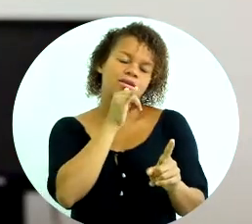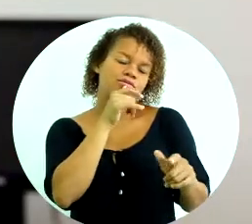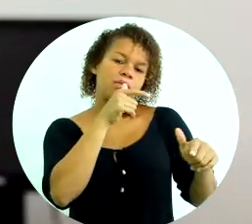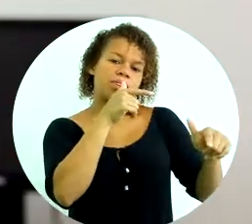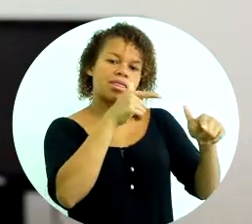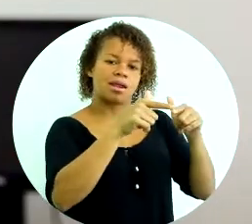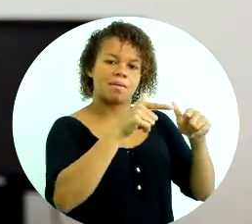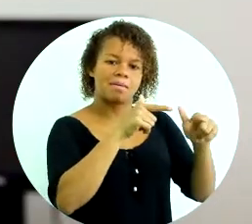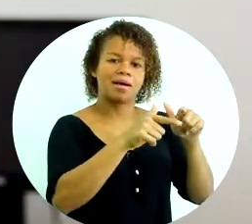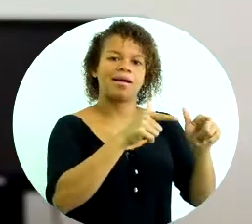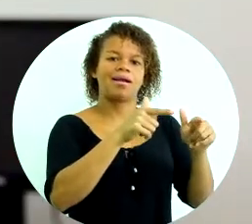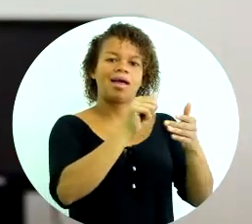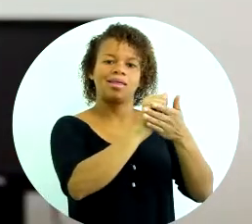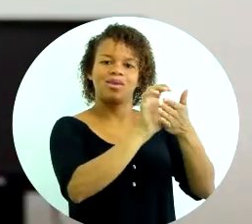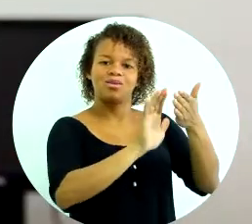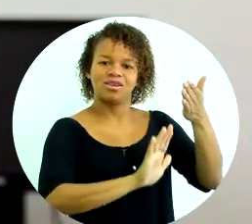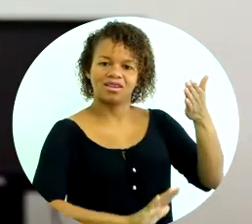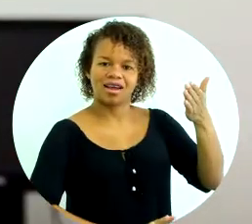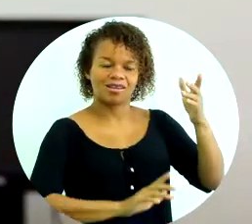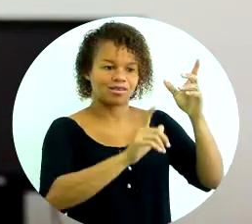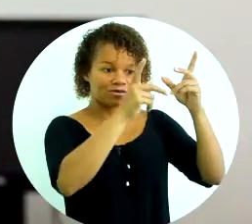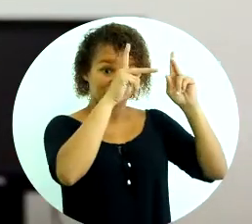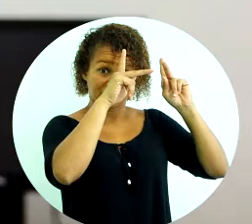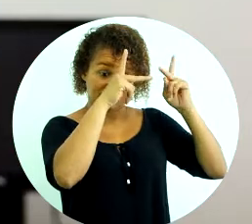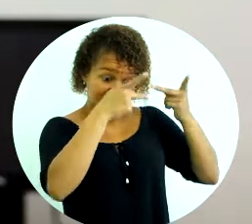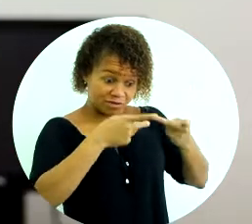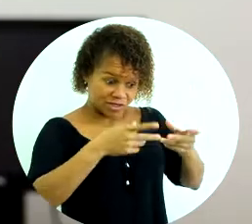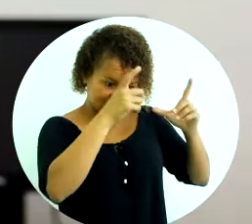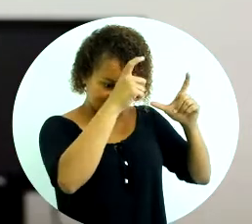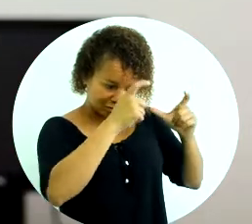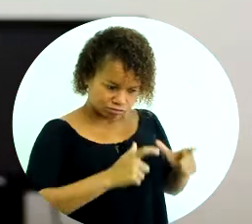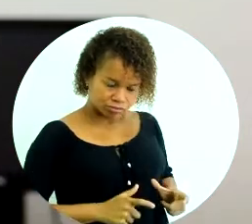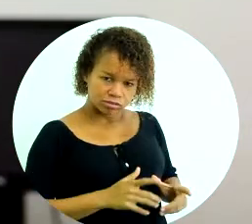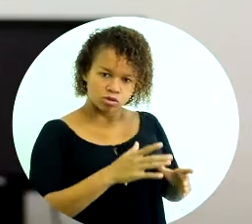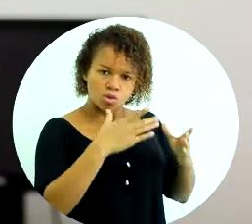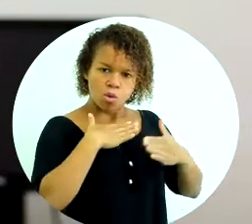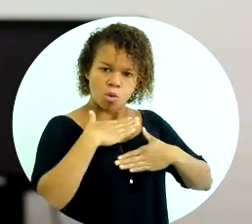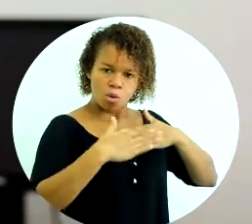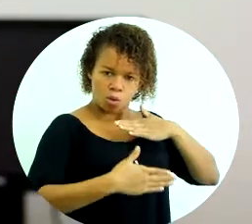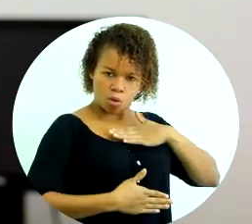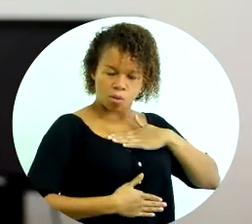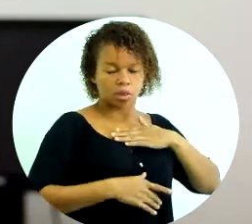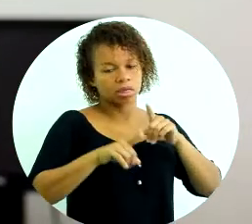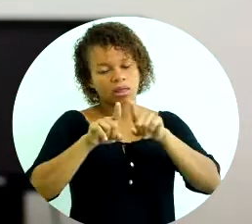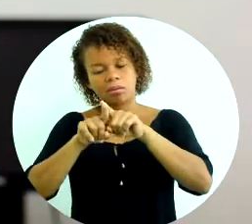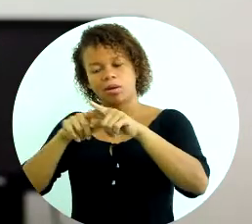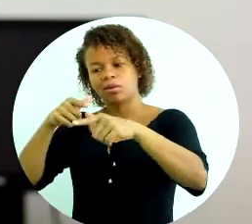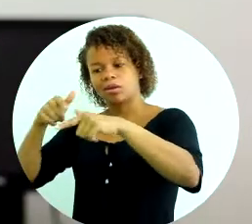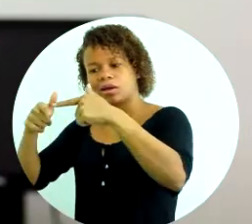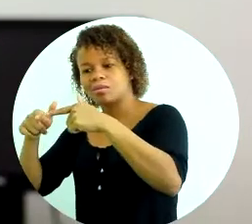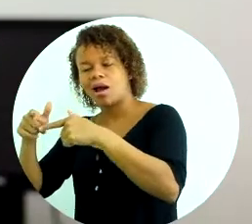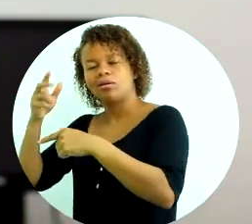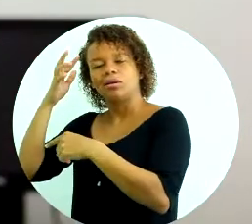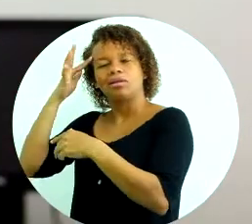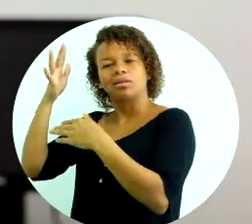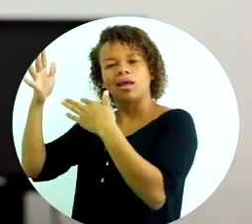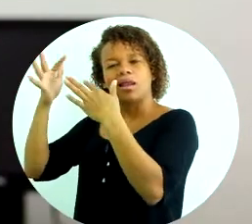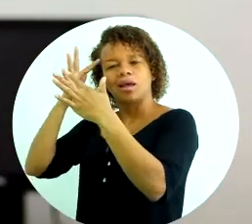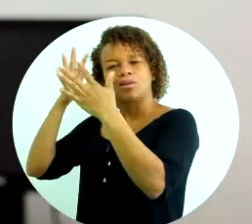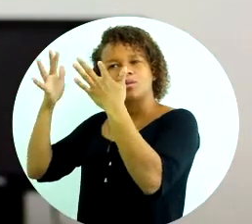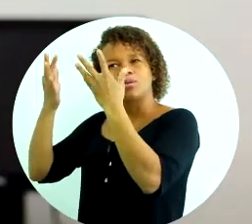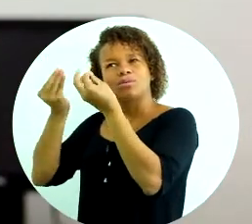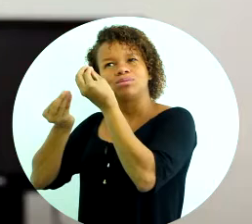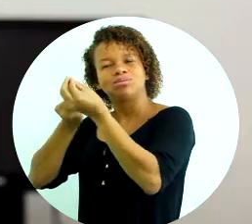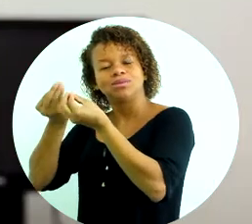Os que trabalham através de atividades físicas, o trabalho corporal e o trabalho intelectual, dividindo